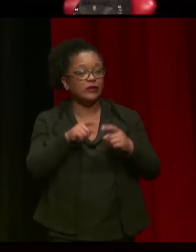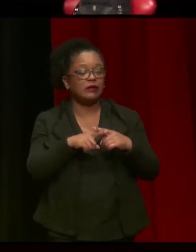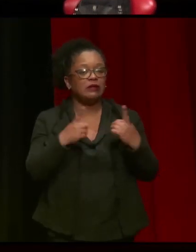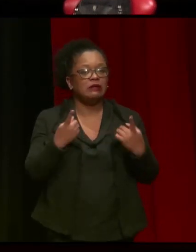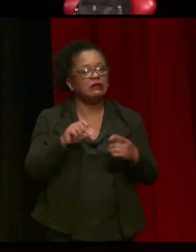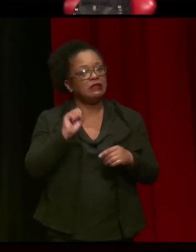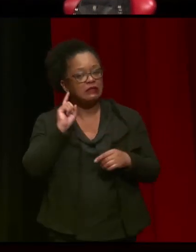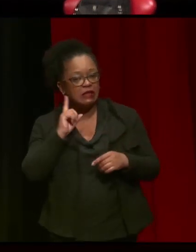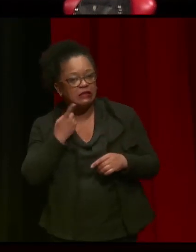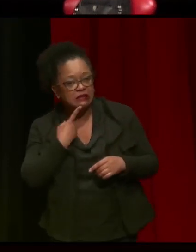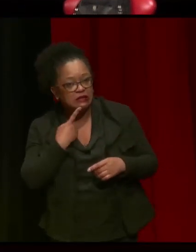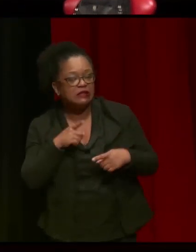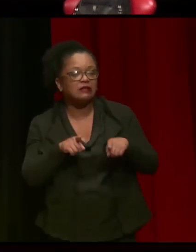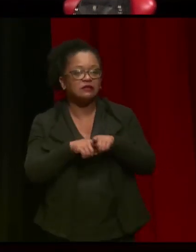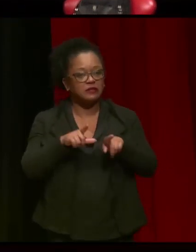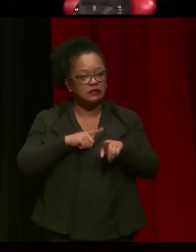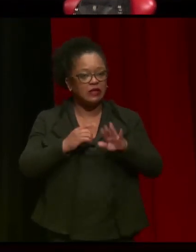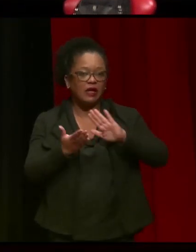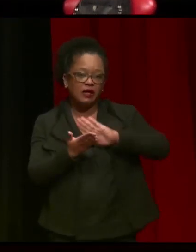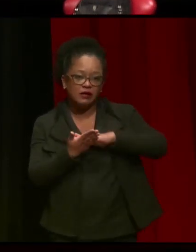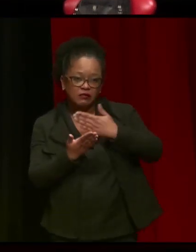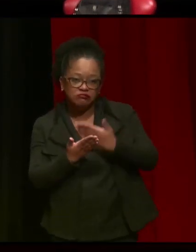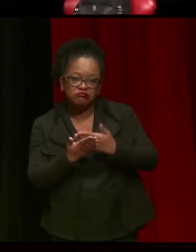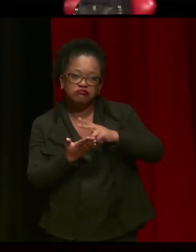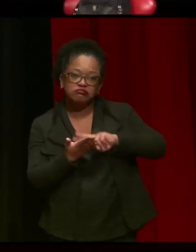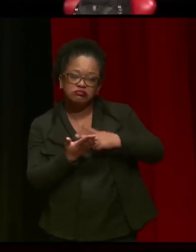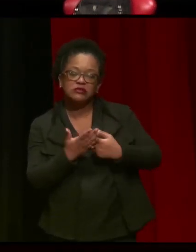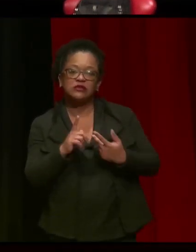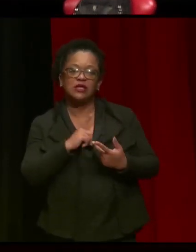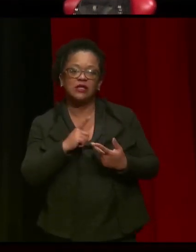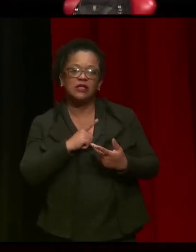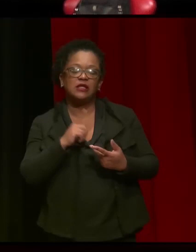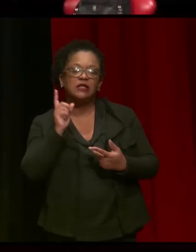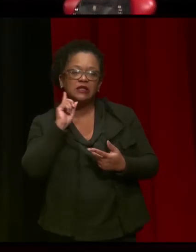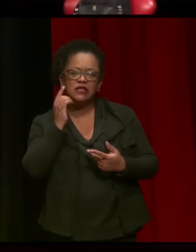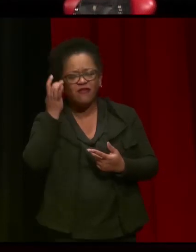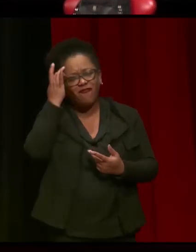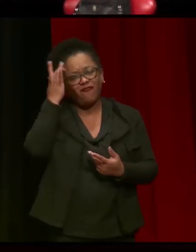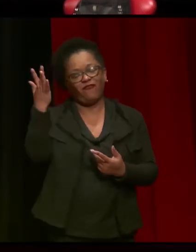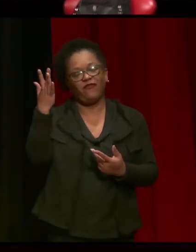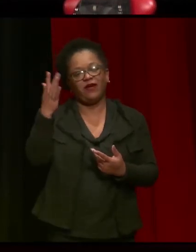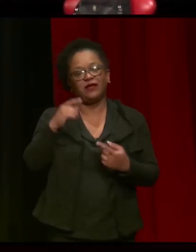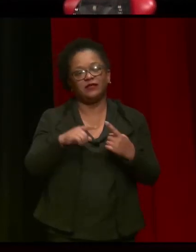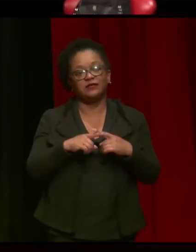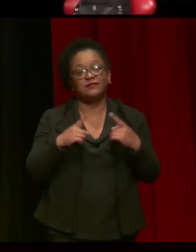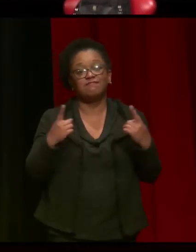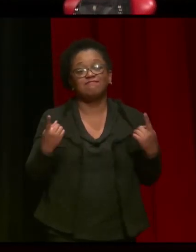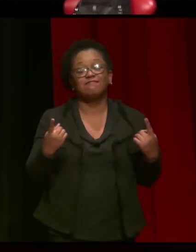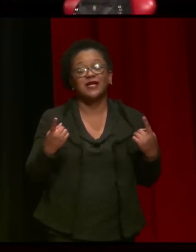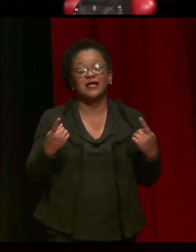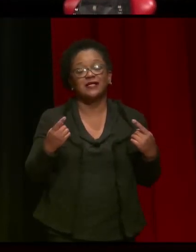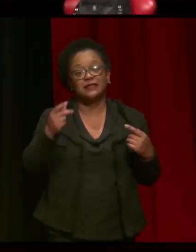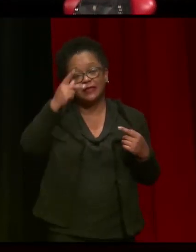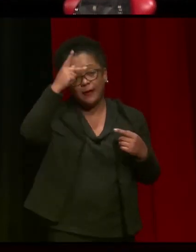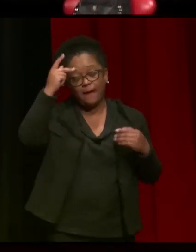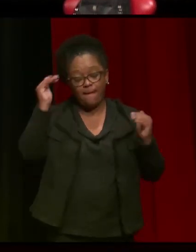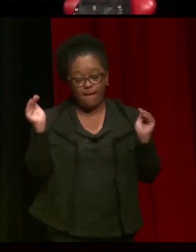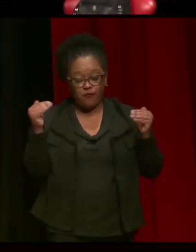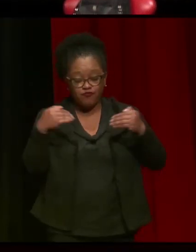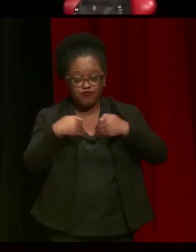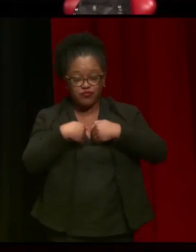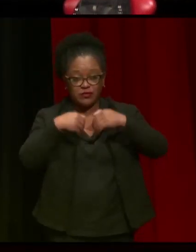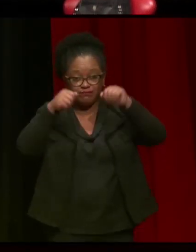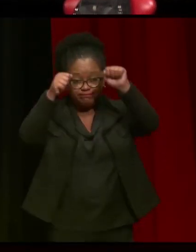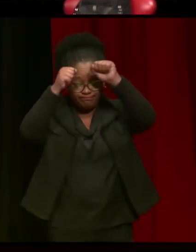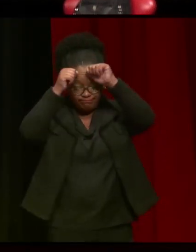surdo, tem uma intérprete. Então, tem um surdo, é mais fácil você colocar uma intérprete. E um autista, que é uma deficiência que